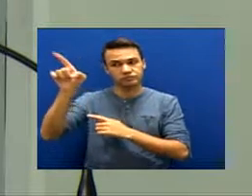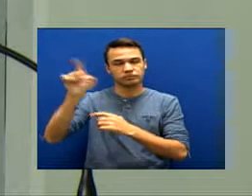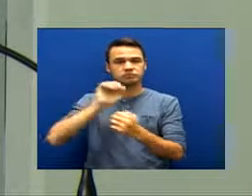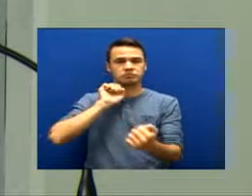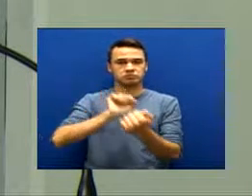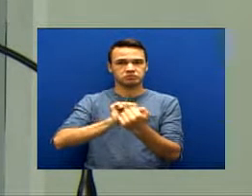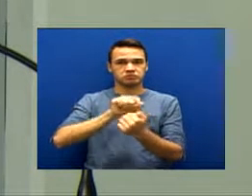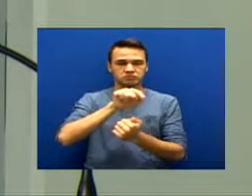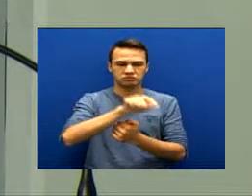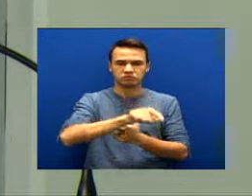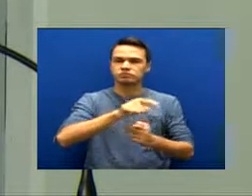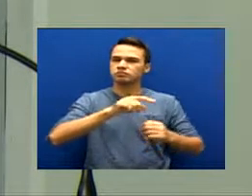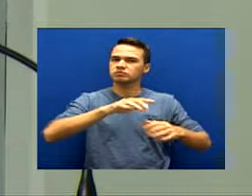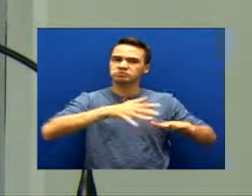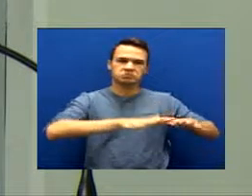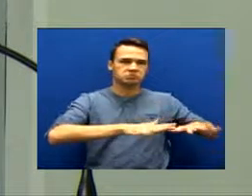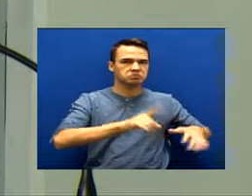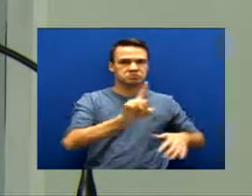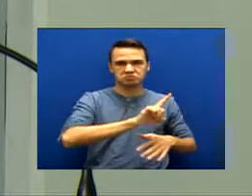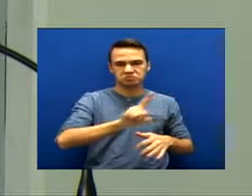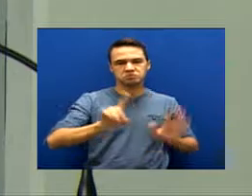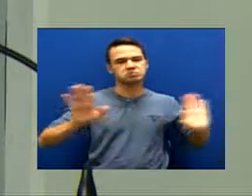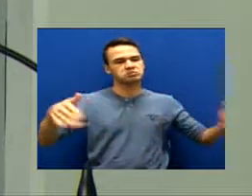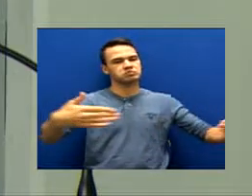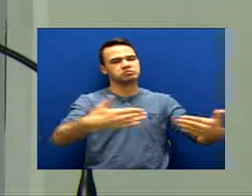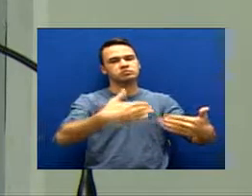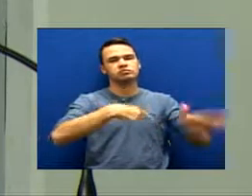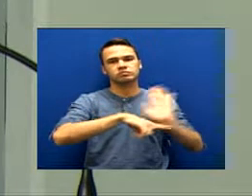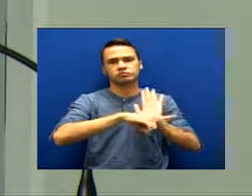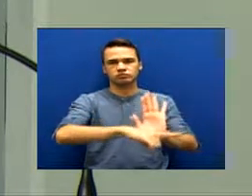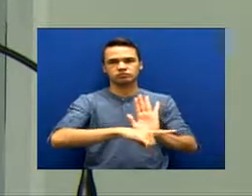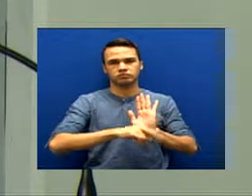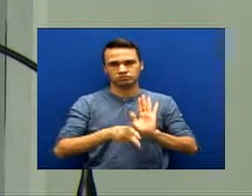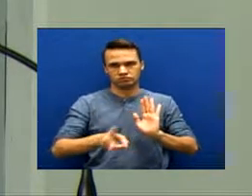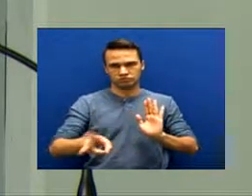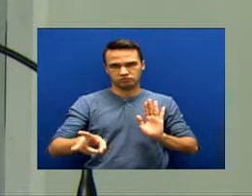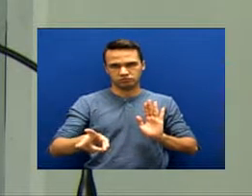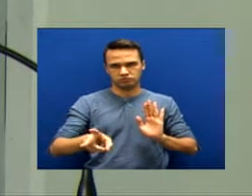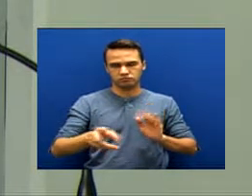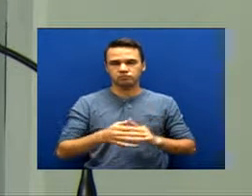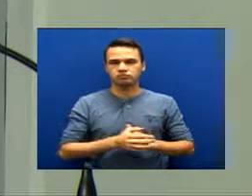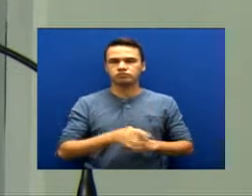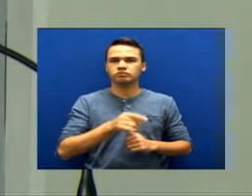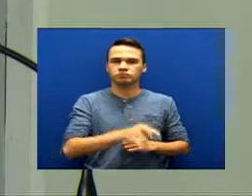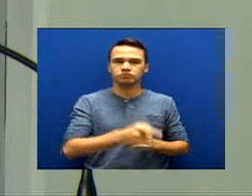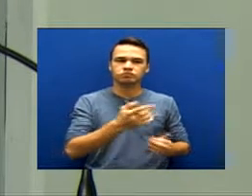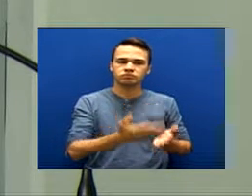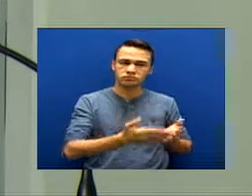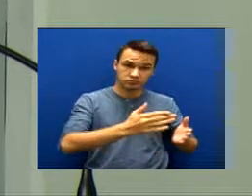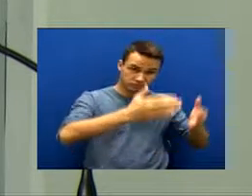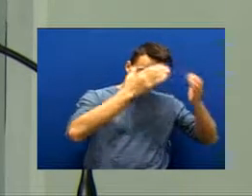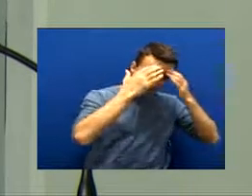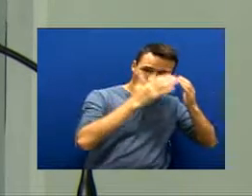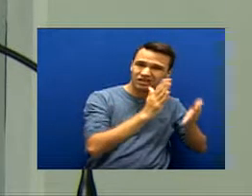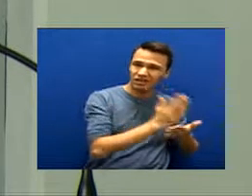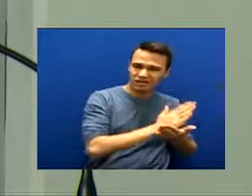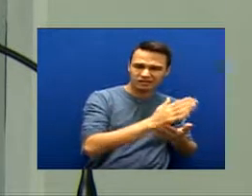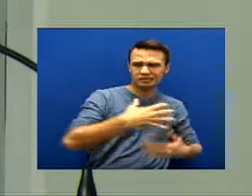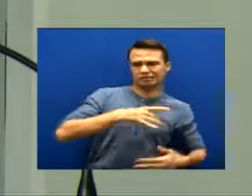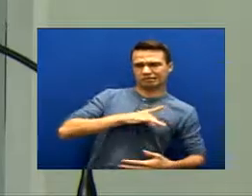Ele exalta a soberania de Deus sobre tudo, seja natureza, sejam